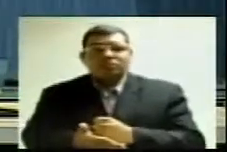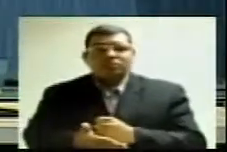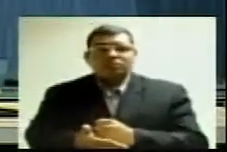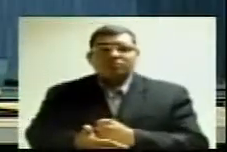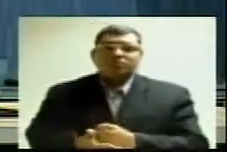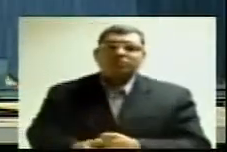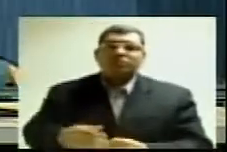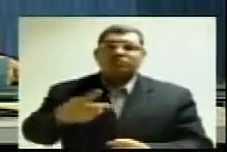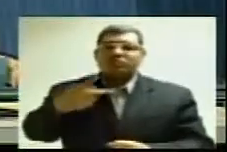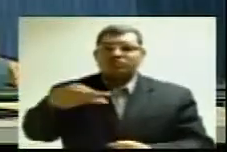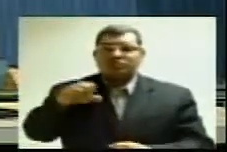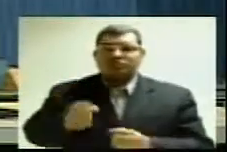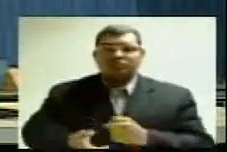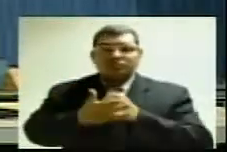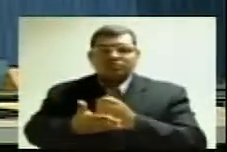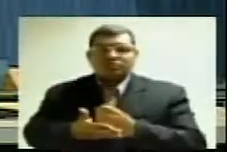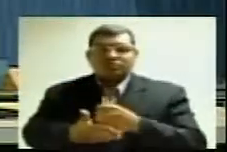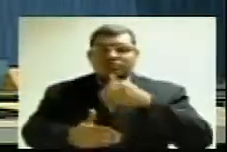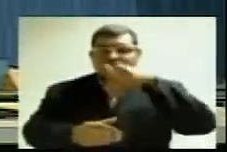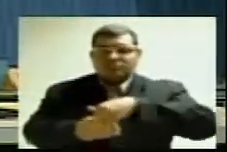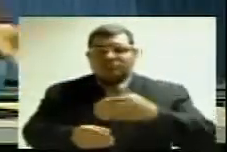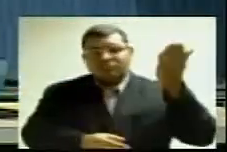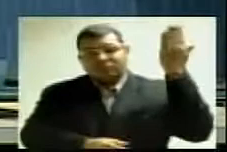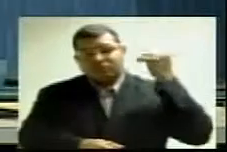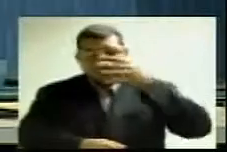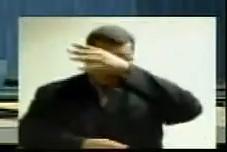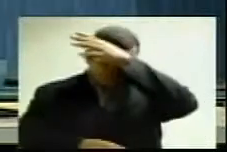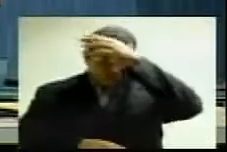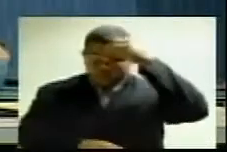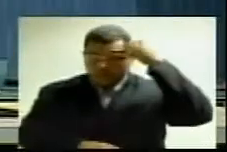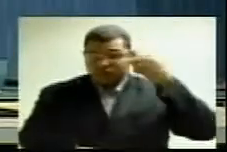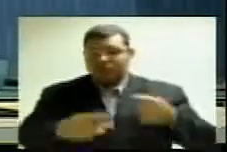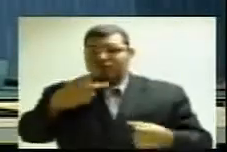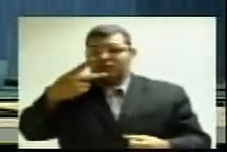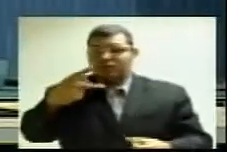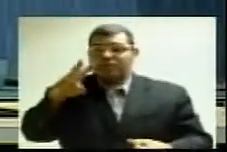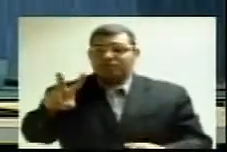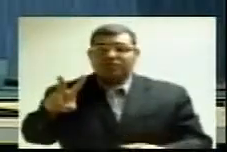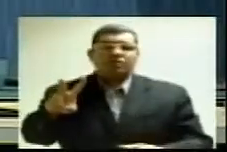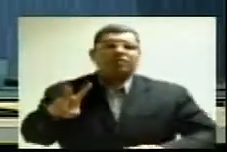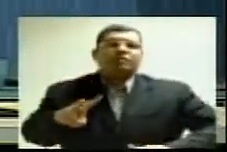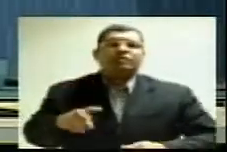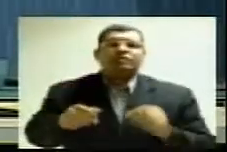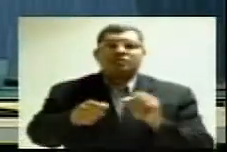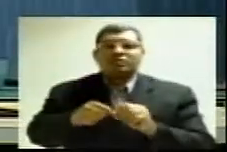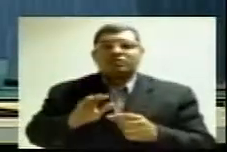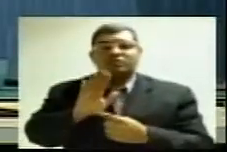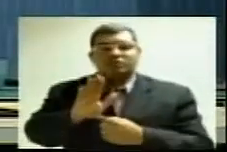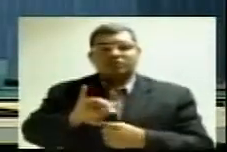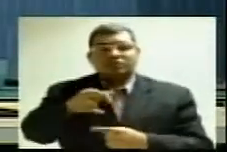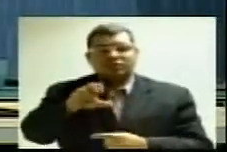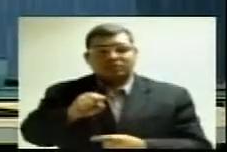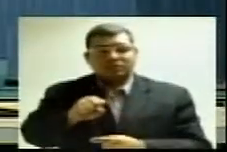o partido da Marina apoiava ela na eleição passada aqui no Amazonas, porque o PV aqui na eleição passada fazia campanha por